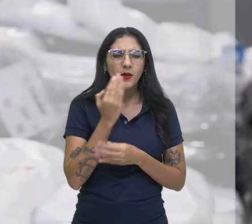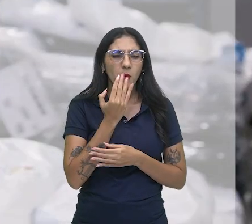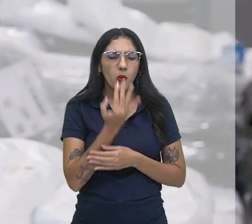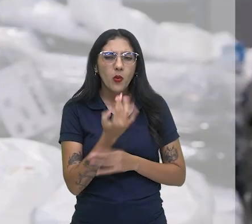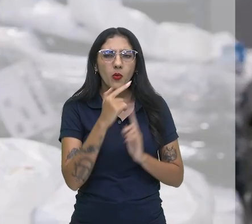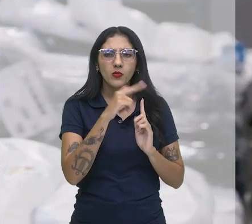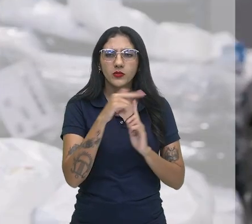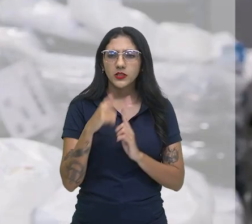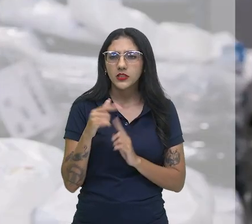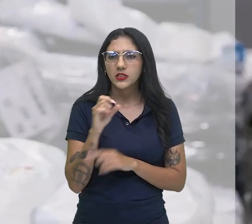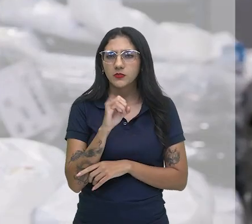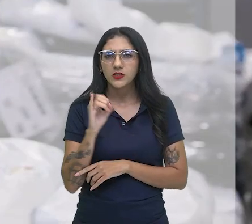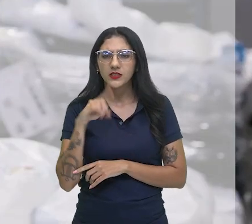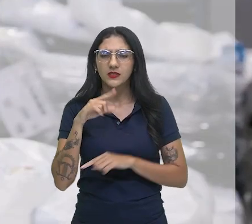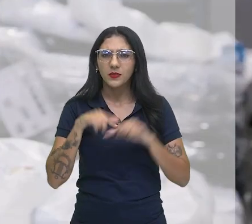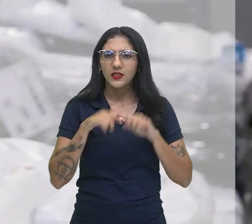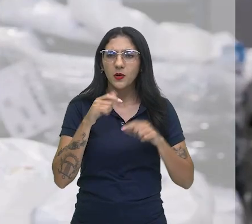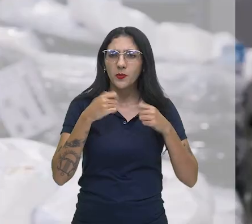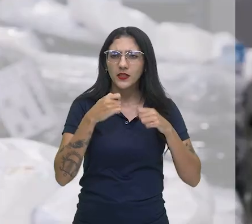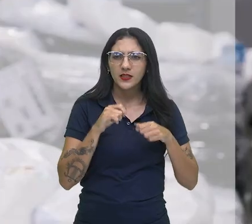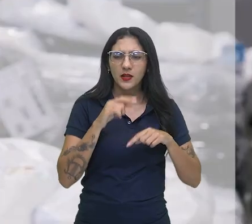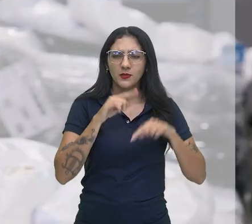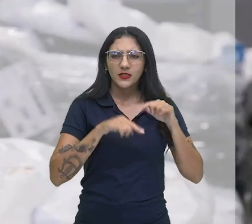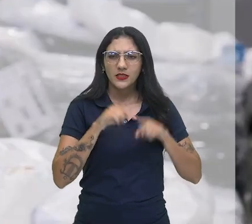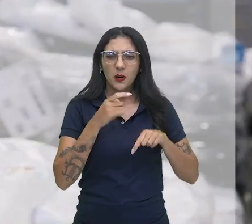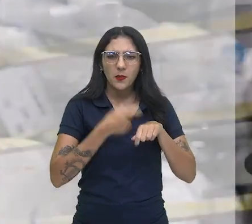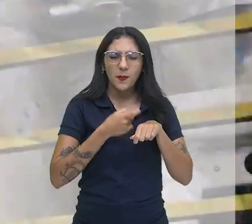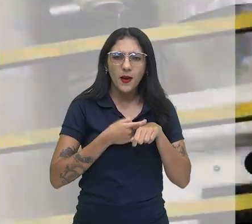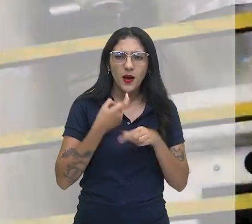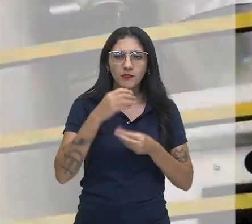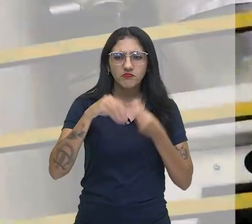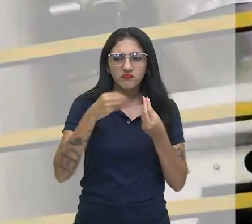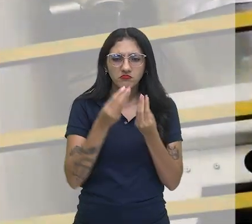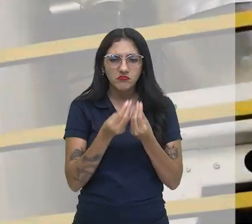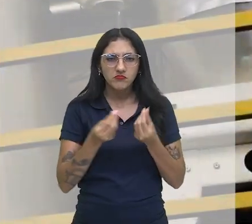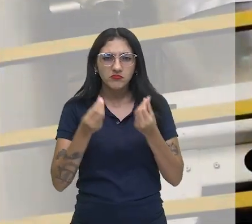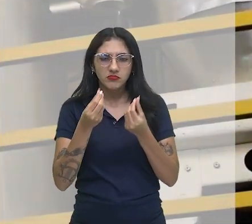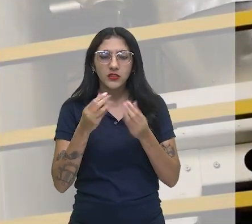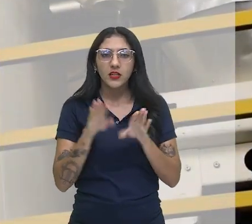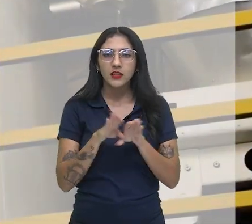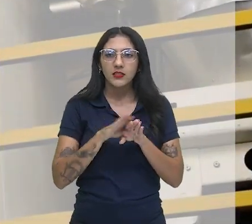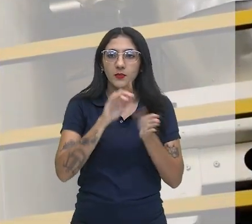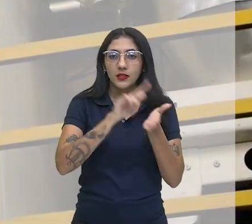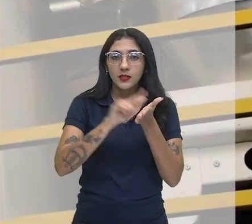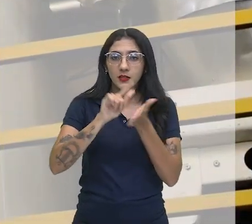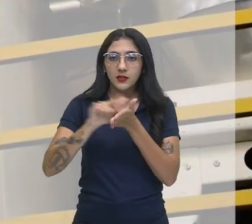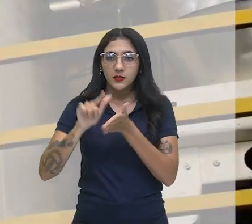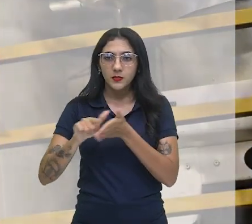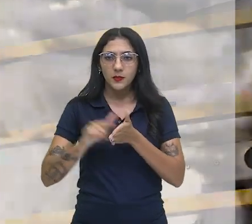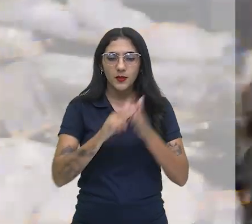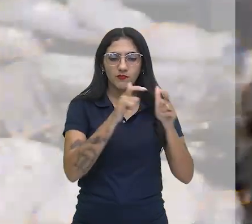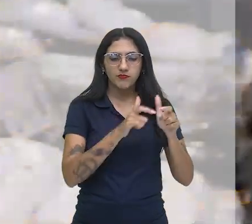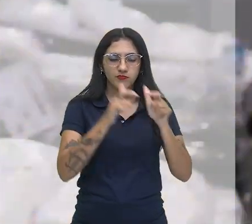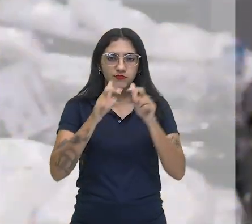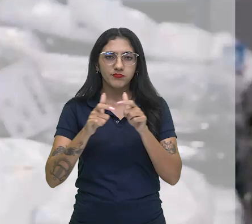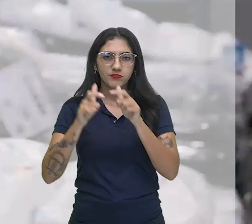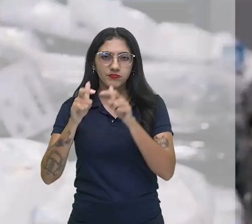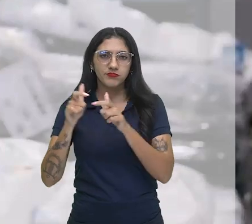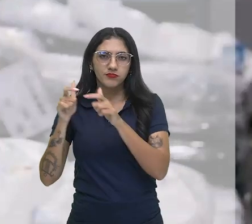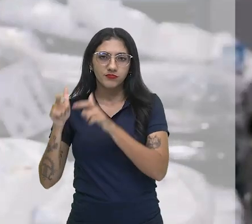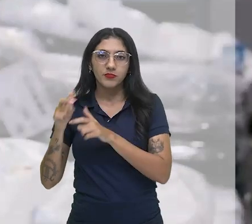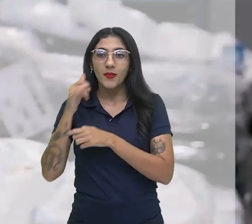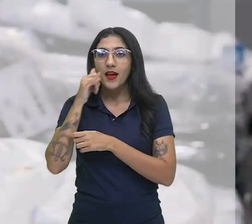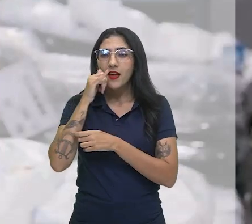tipagem, se ela necessita de secagem, se ela vai necessitar de pigmento e a limpeza de cada silo e cilindro, para